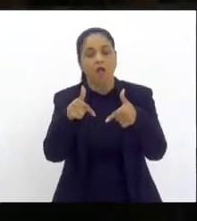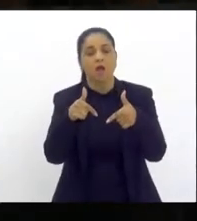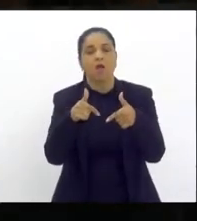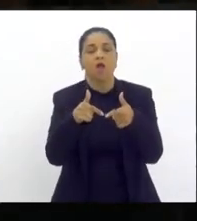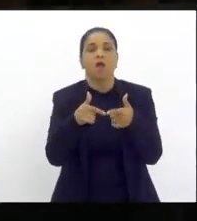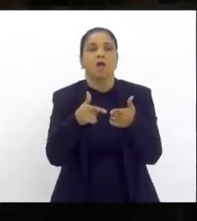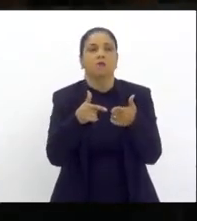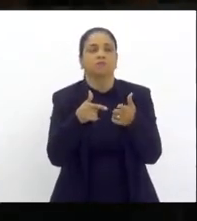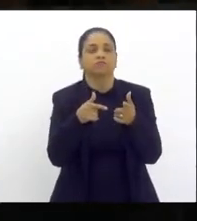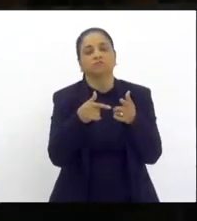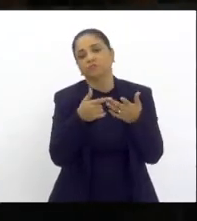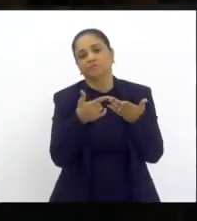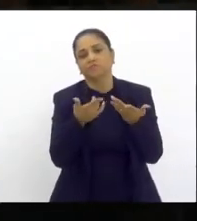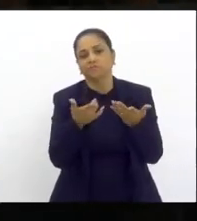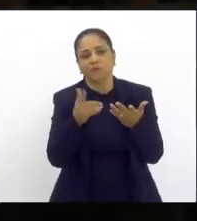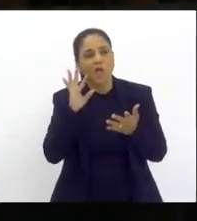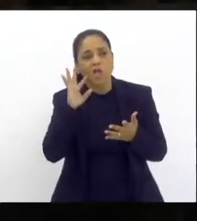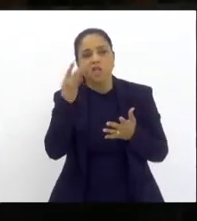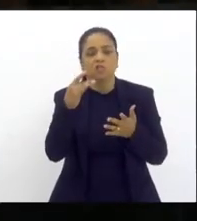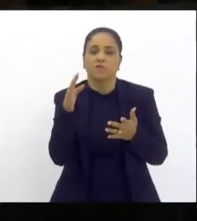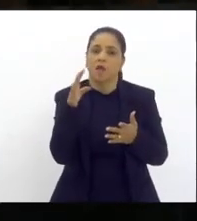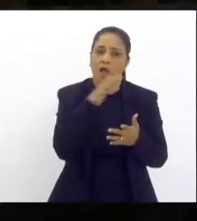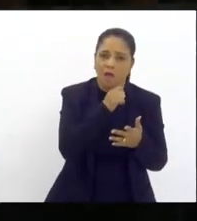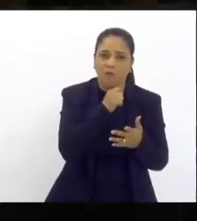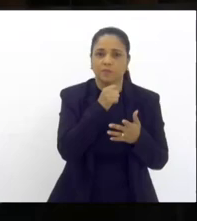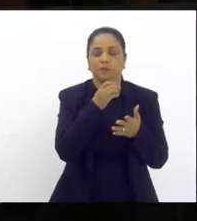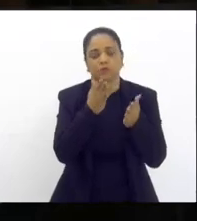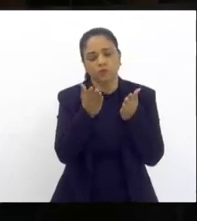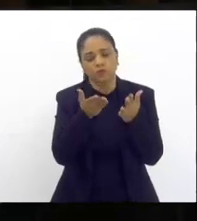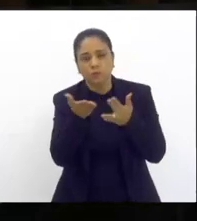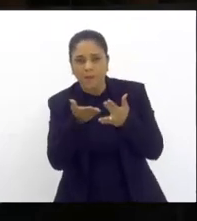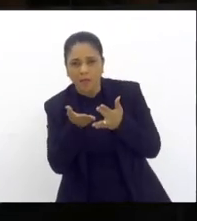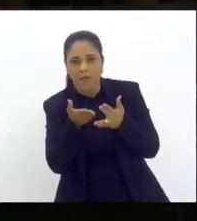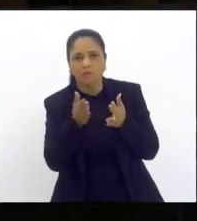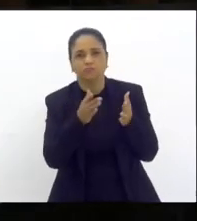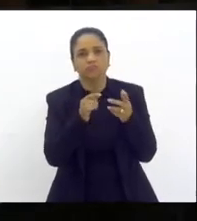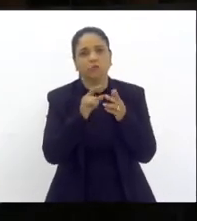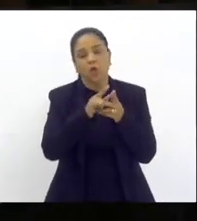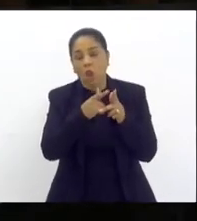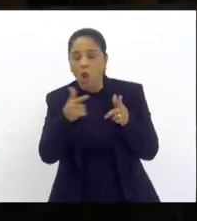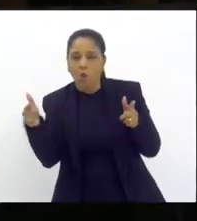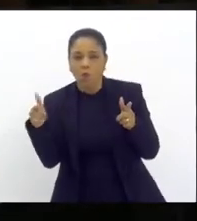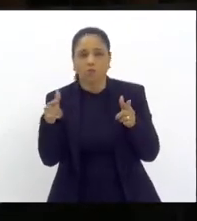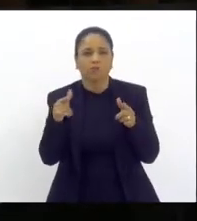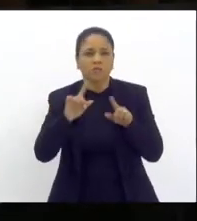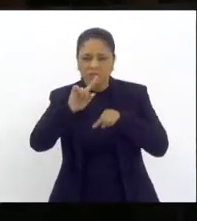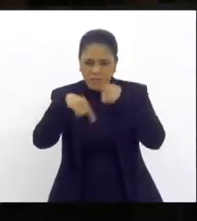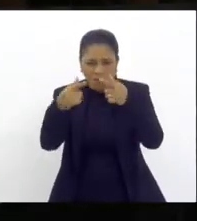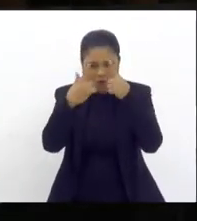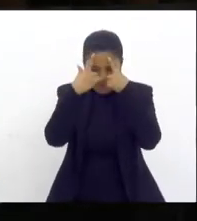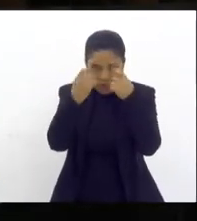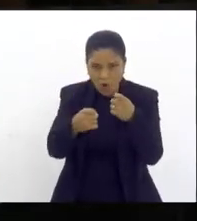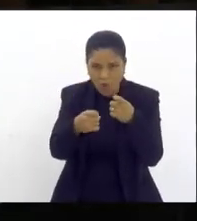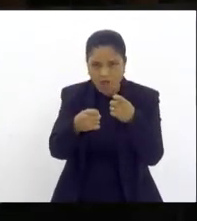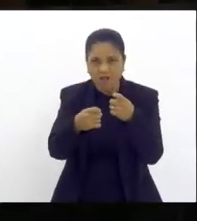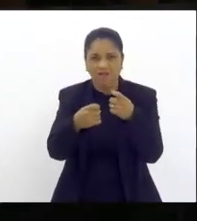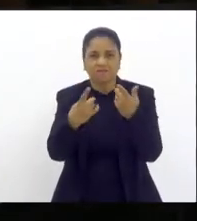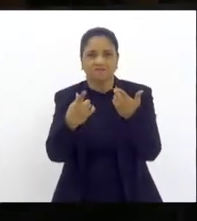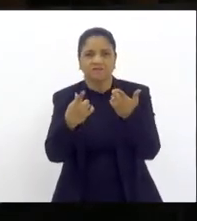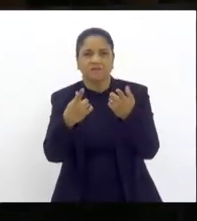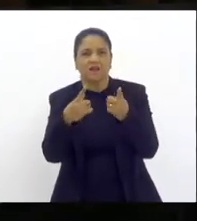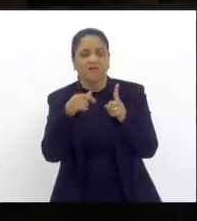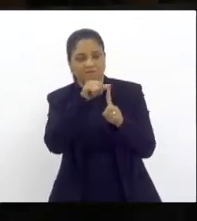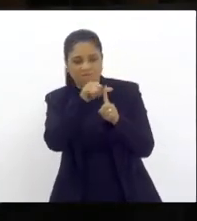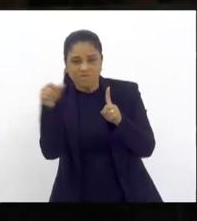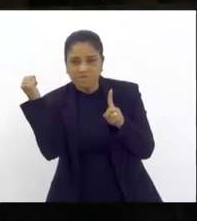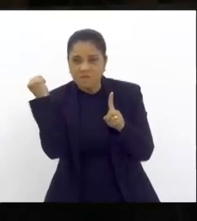longo prazo para proteger a vida das nossas mulheres, porque não é depois que ela é violentada ou que ela é vítima de um feminicídio